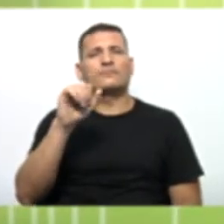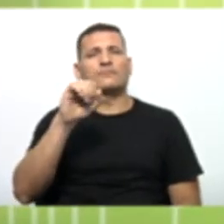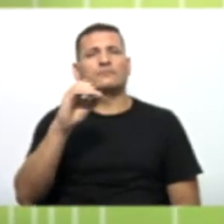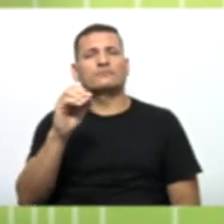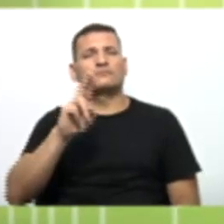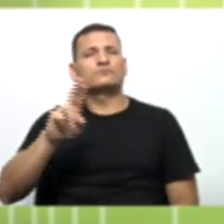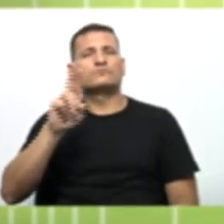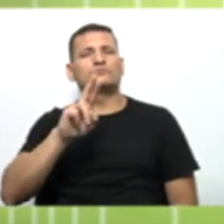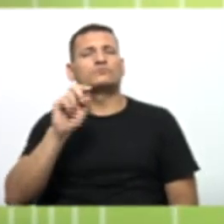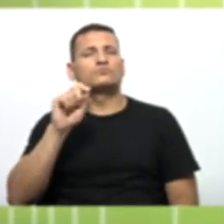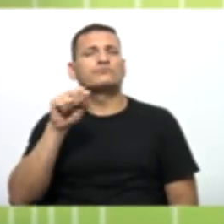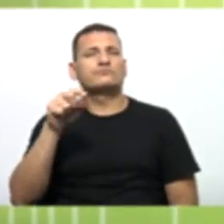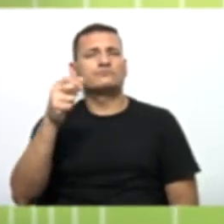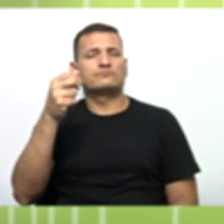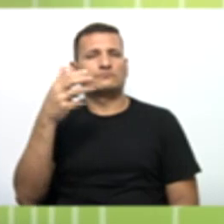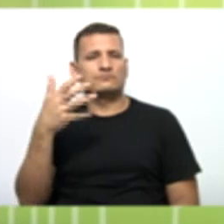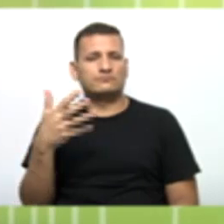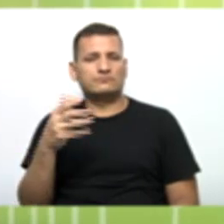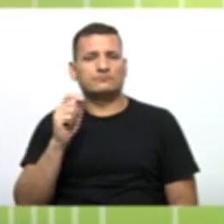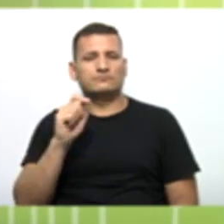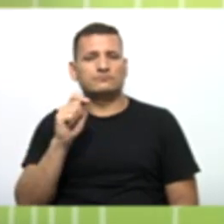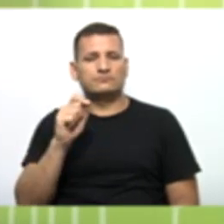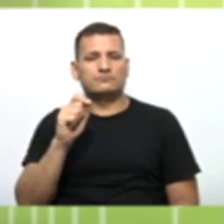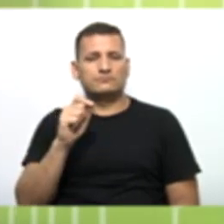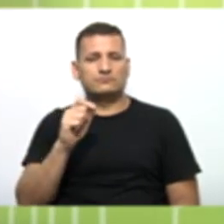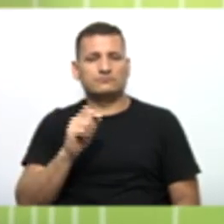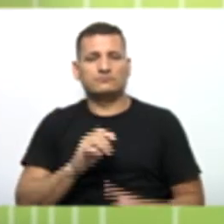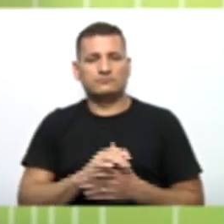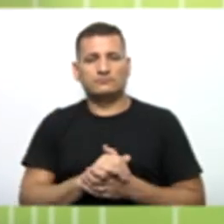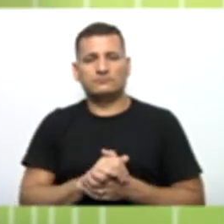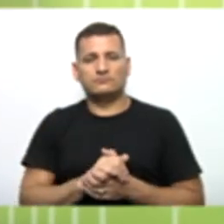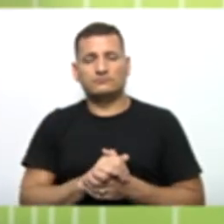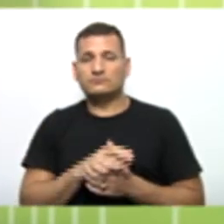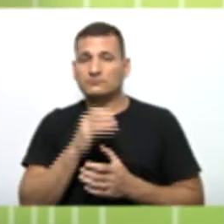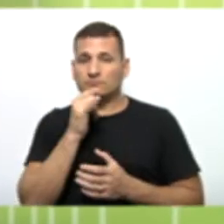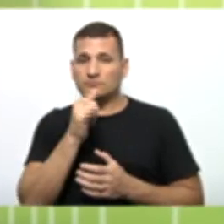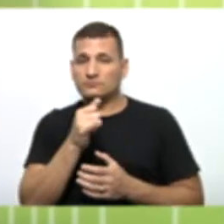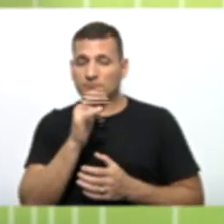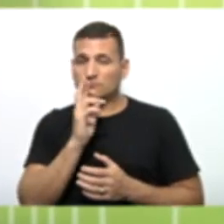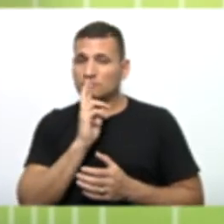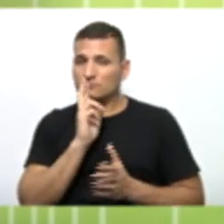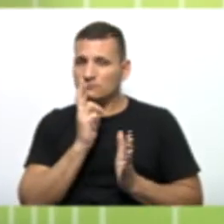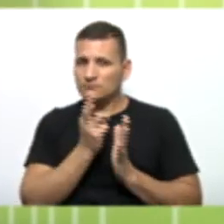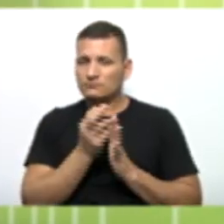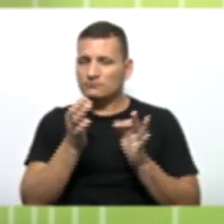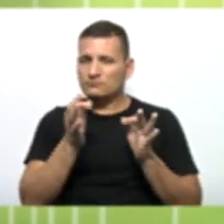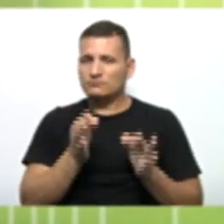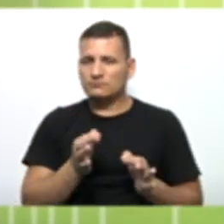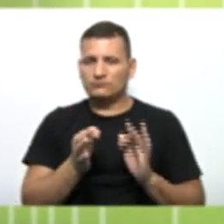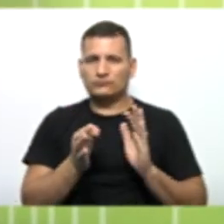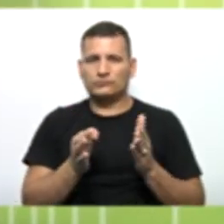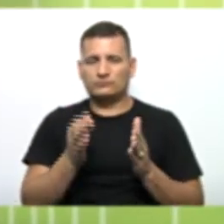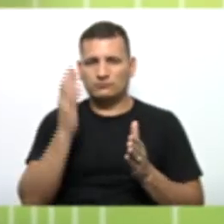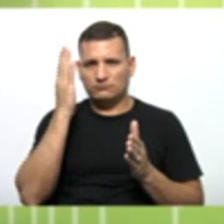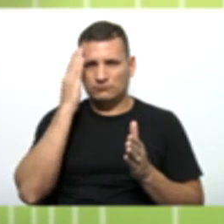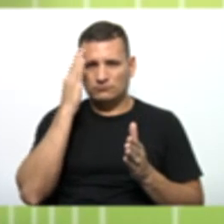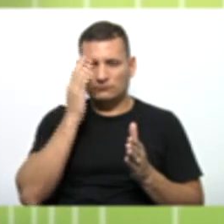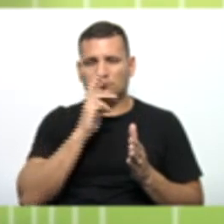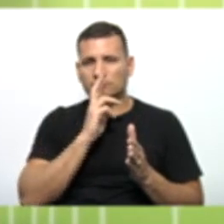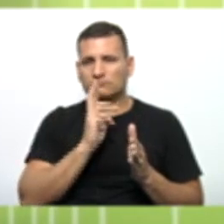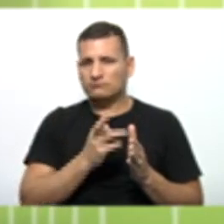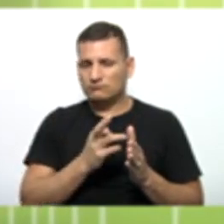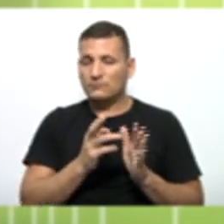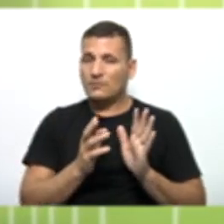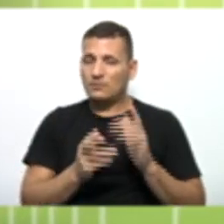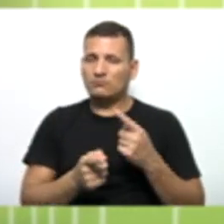quê? Pessoal, quem respondeu corretamente, quem já sabe a resposta, é porque você